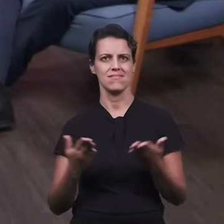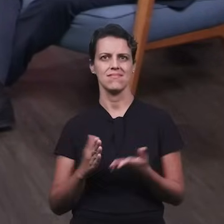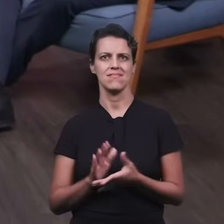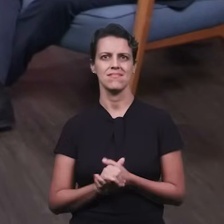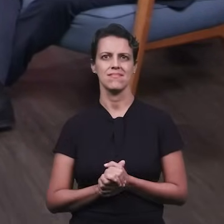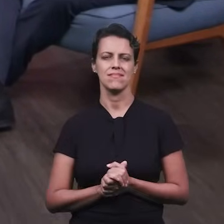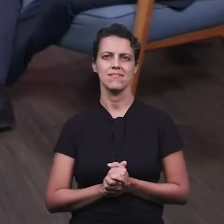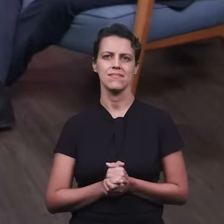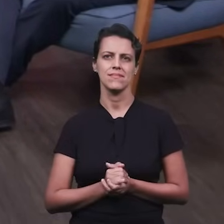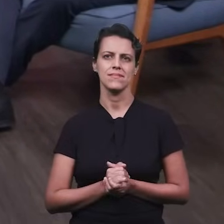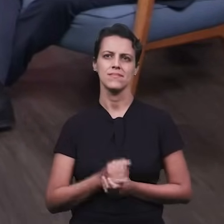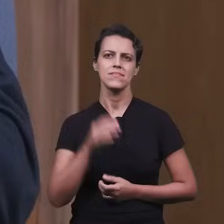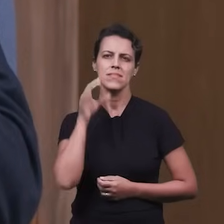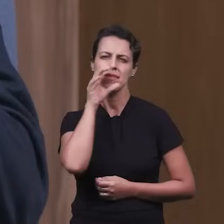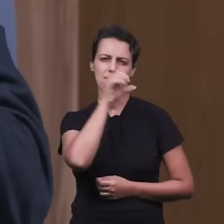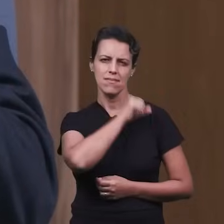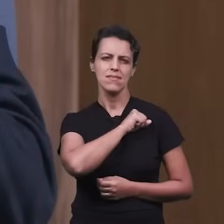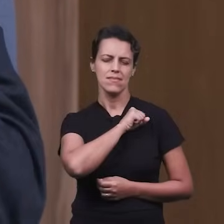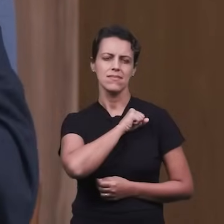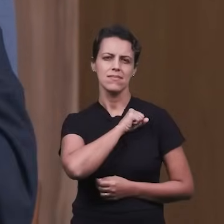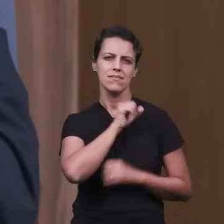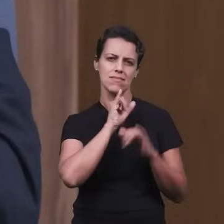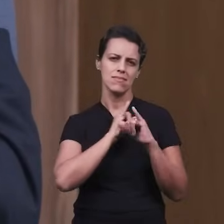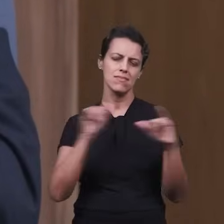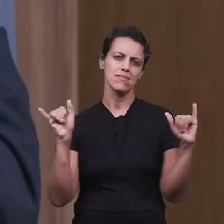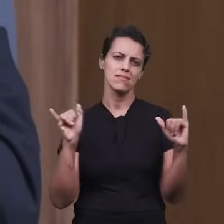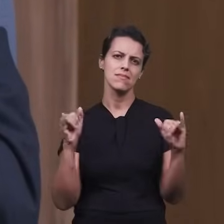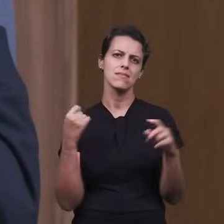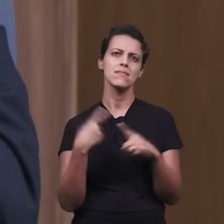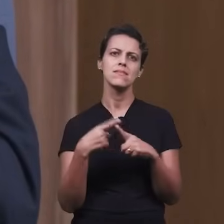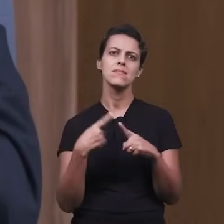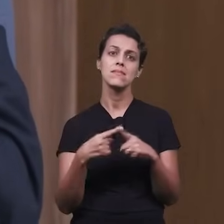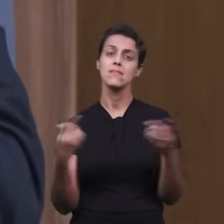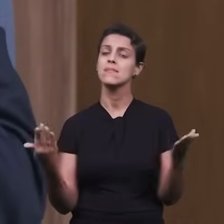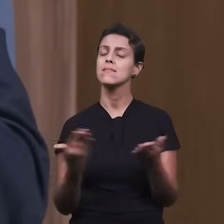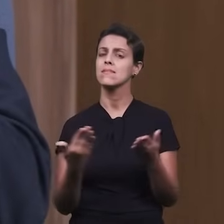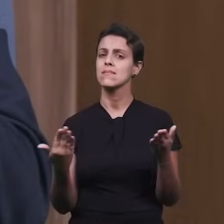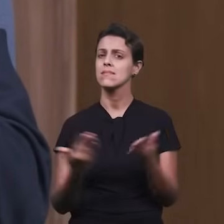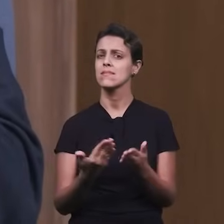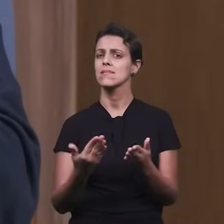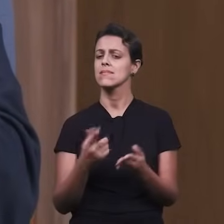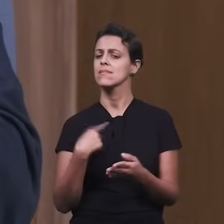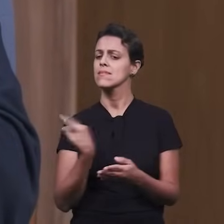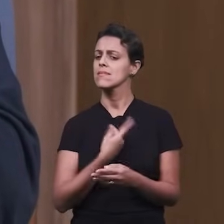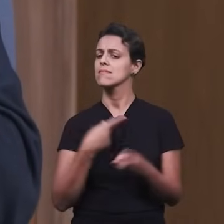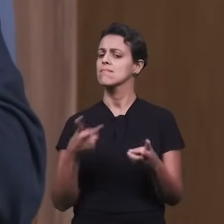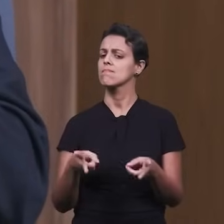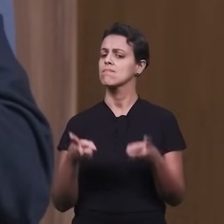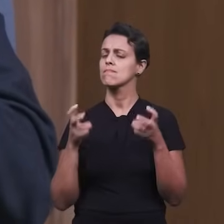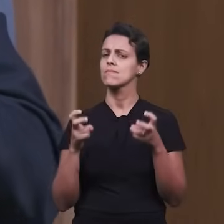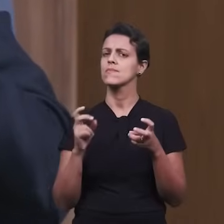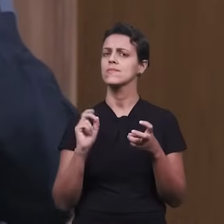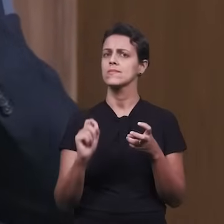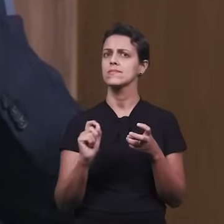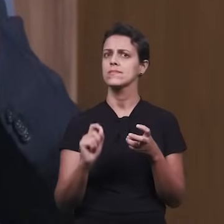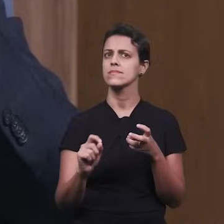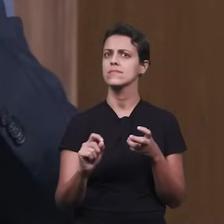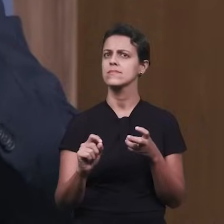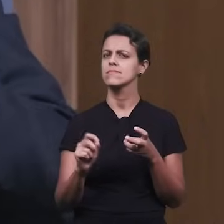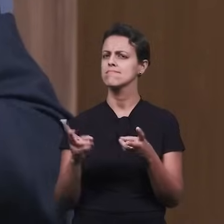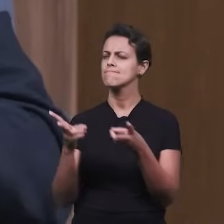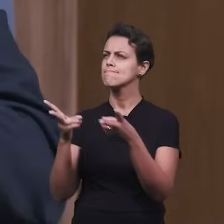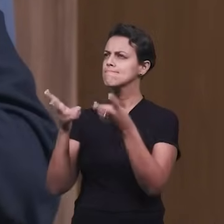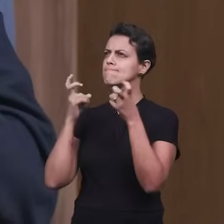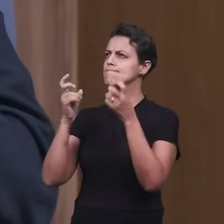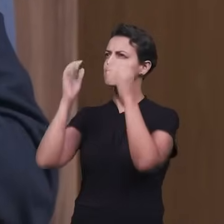irmãos que estão acompanhando. Somente uma rápida consideração que nós vimos hoje é que ouvir